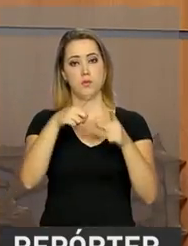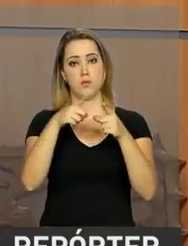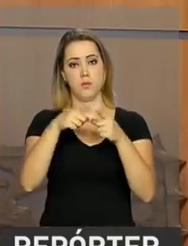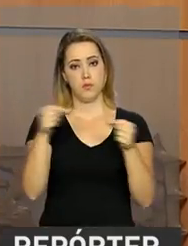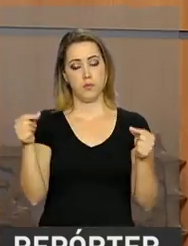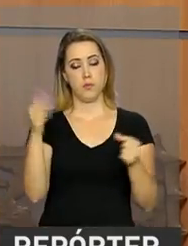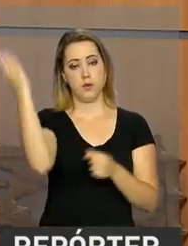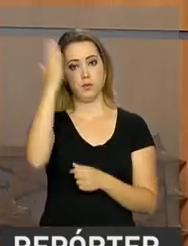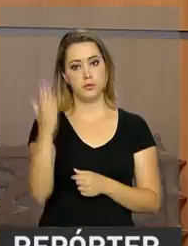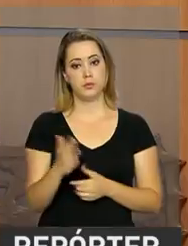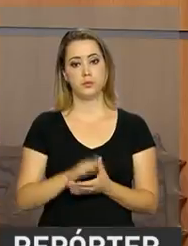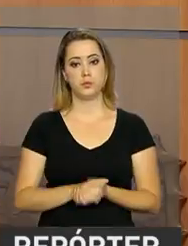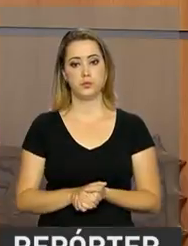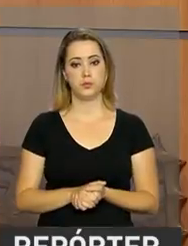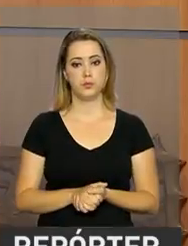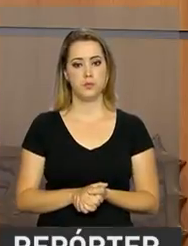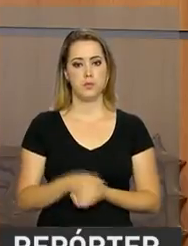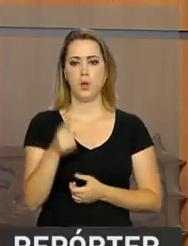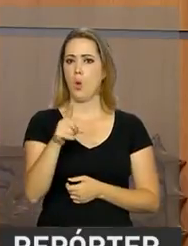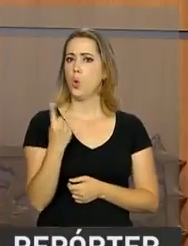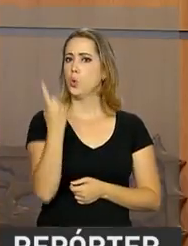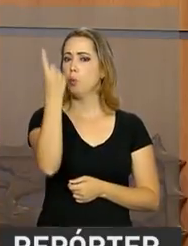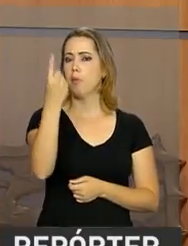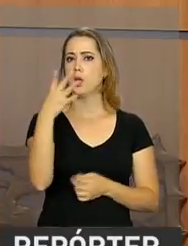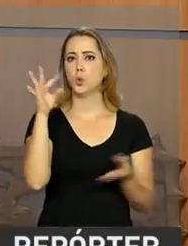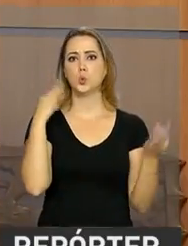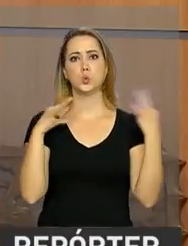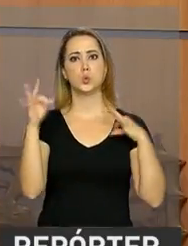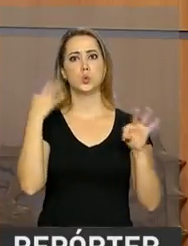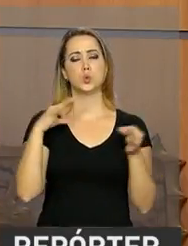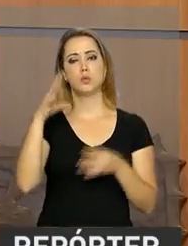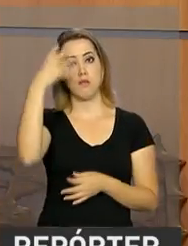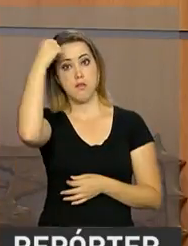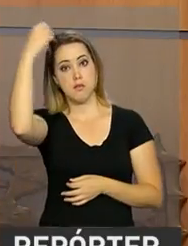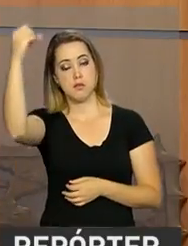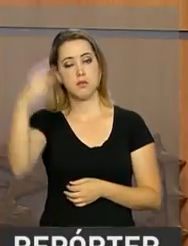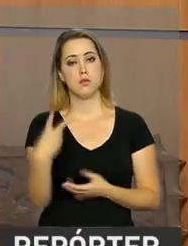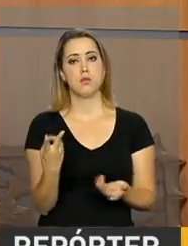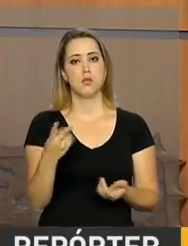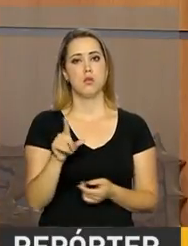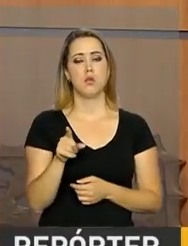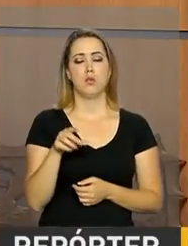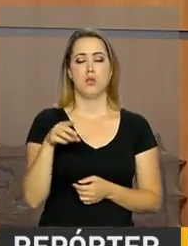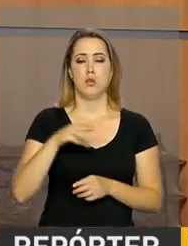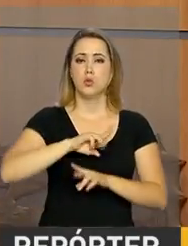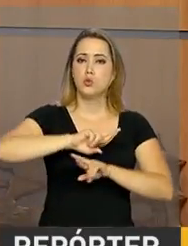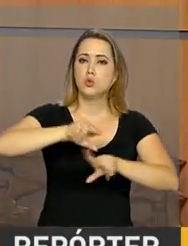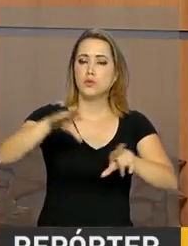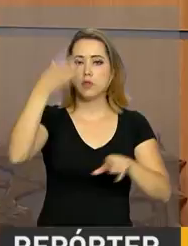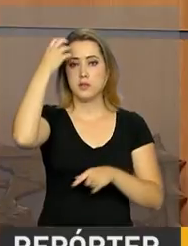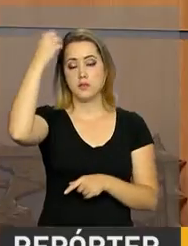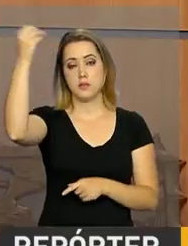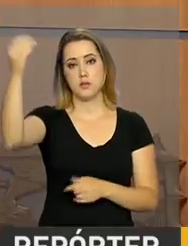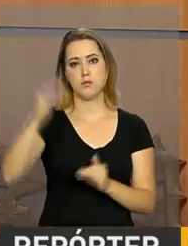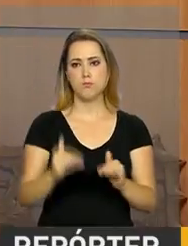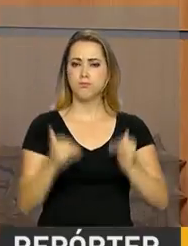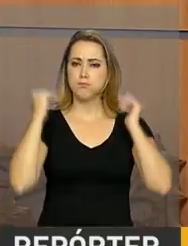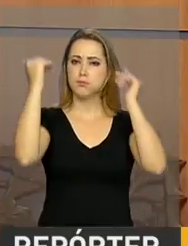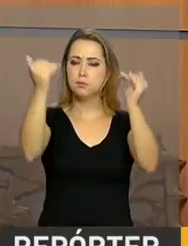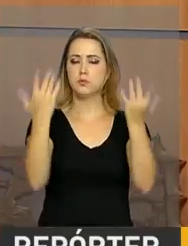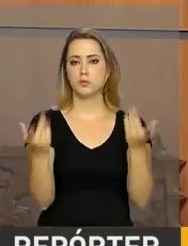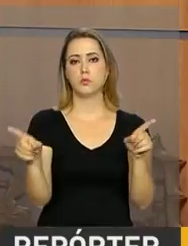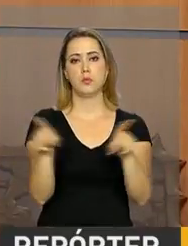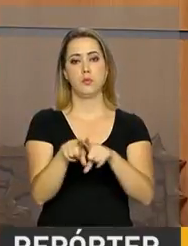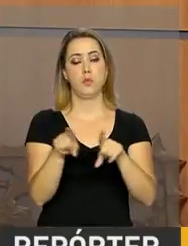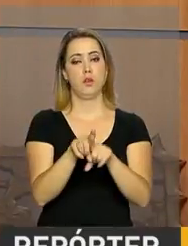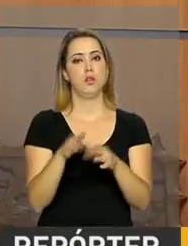gastos com cerca de 290 Bilhões de Dólares gasto no ano de 2015 com as viagens a a Além